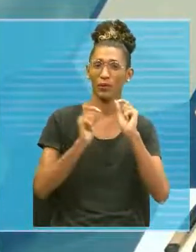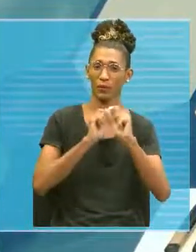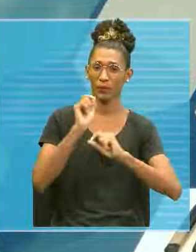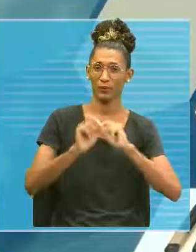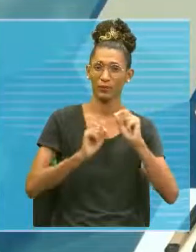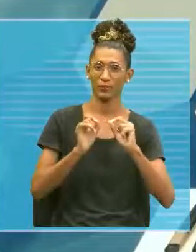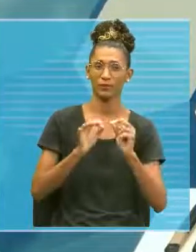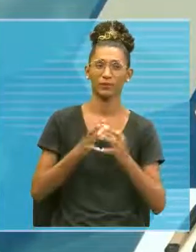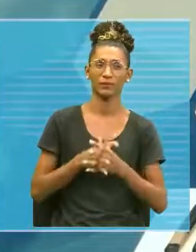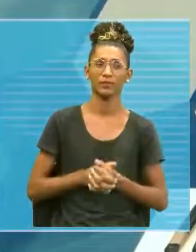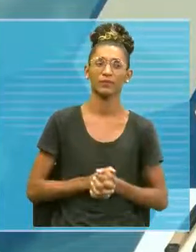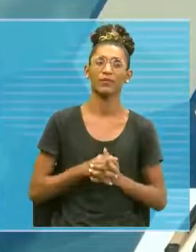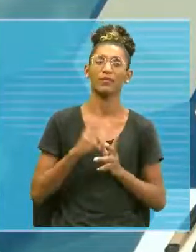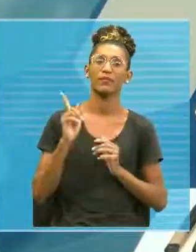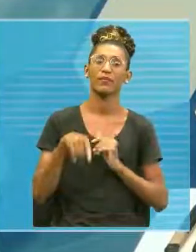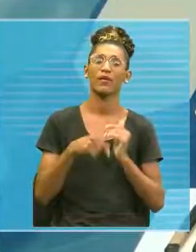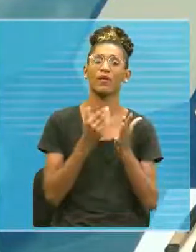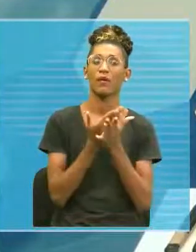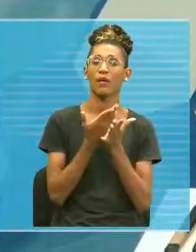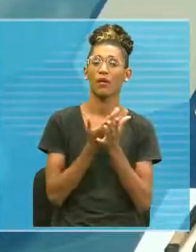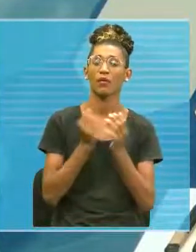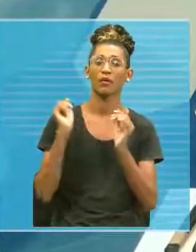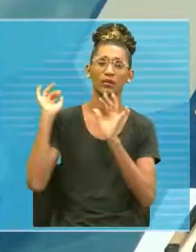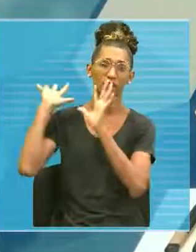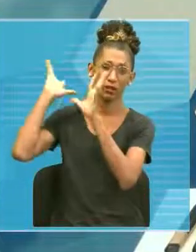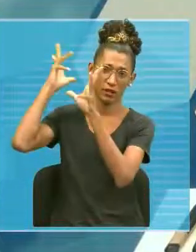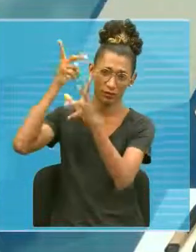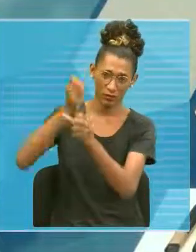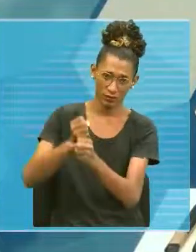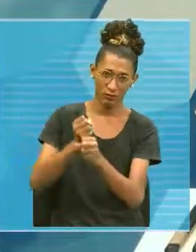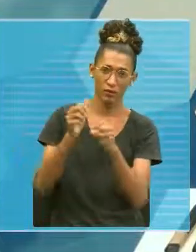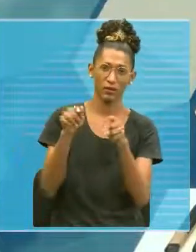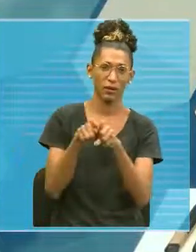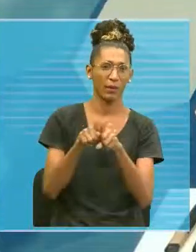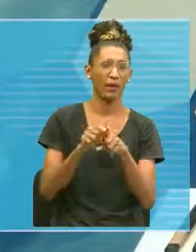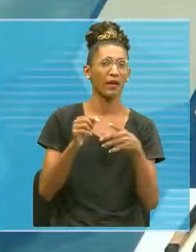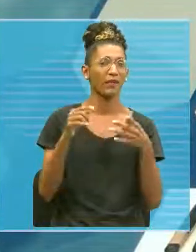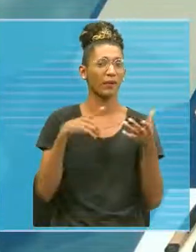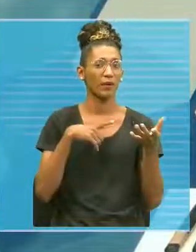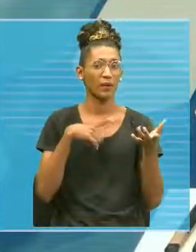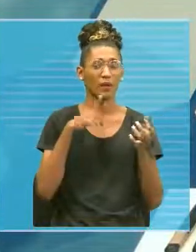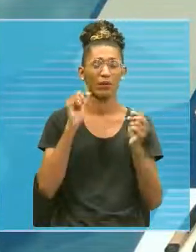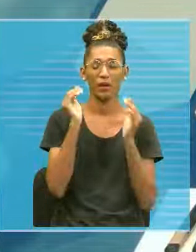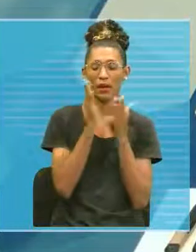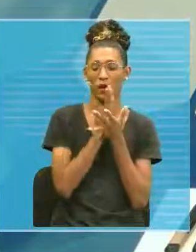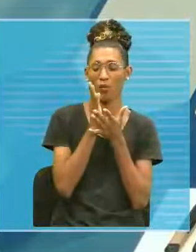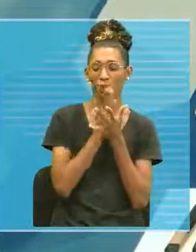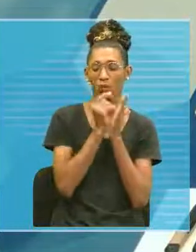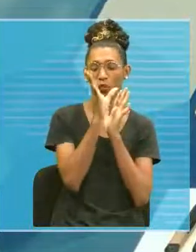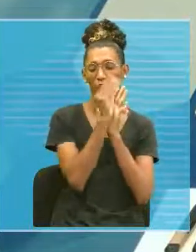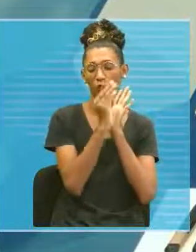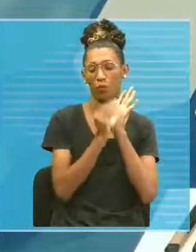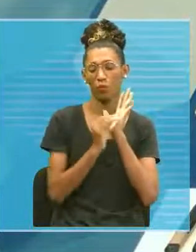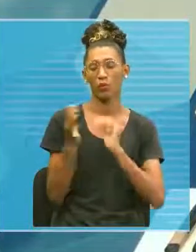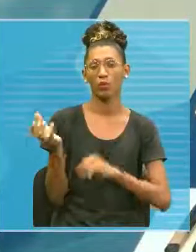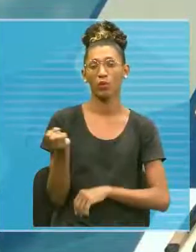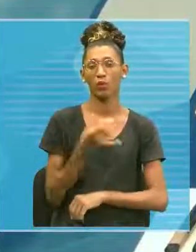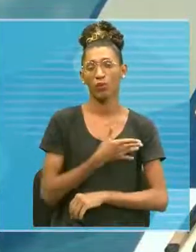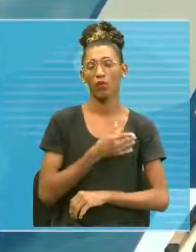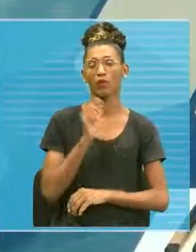é de revisão a gente não vai trabalhar conteúdo novo o que eu vou falar aqui